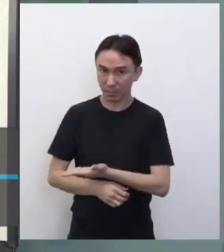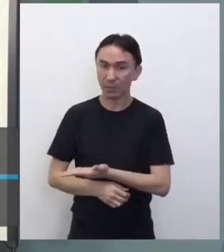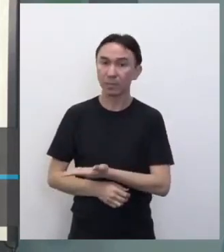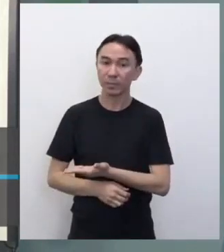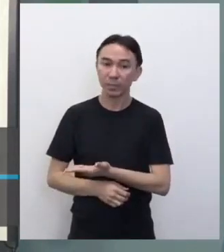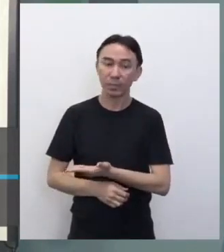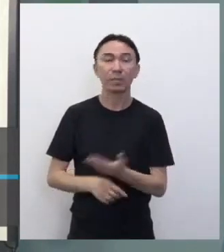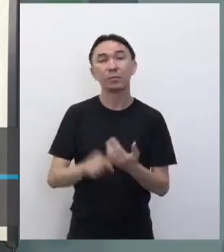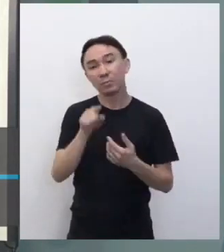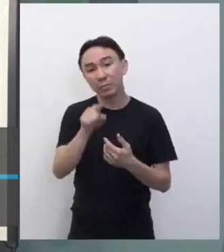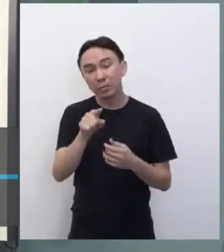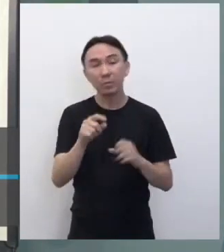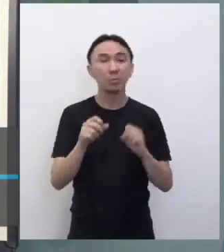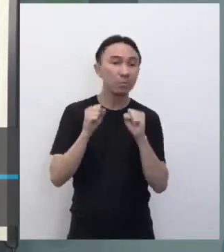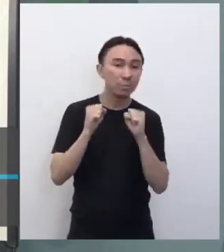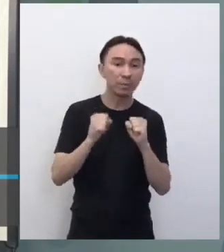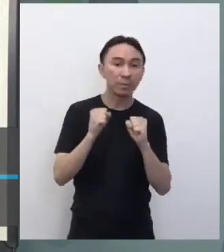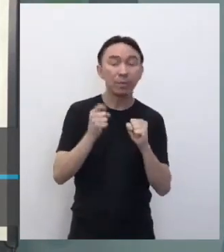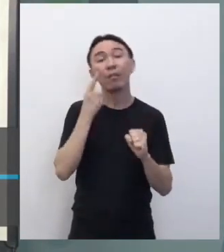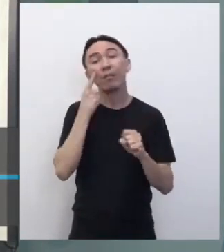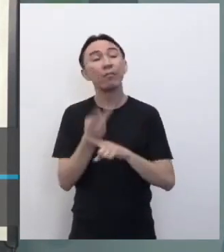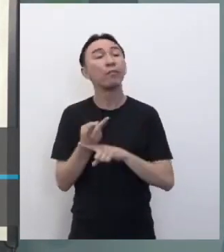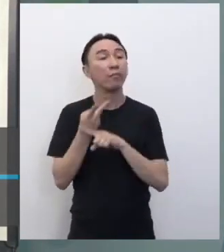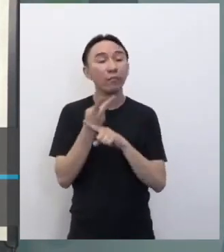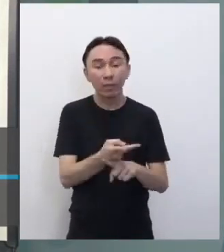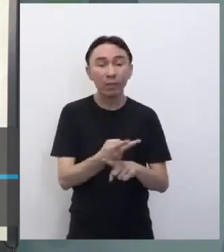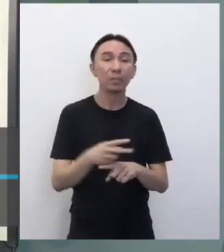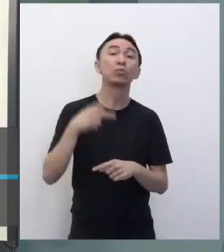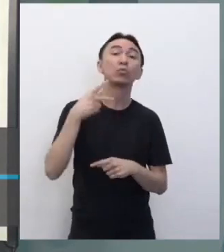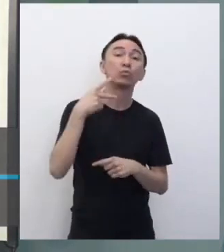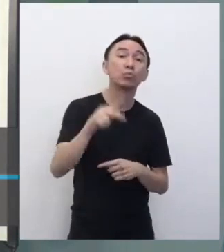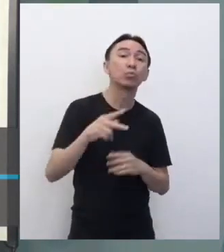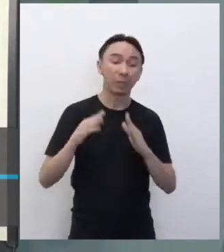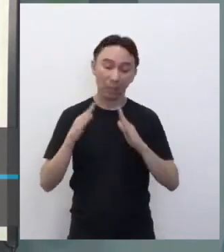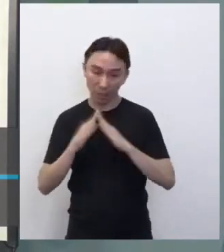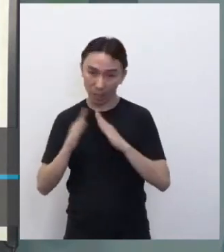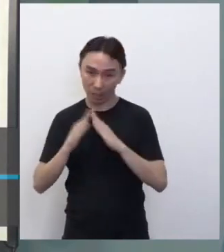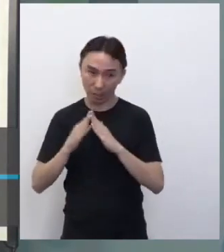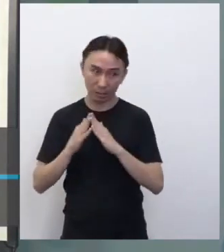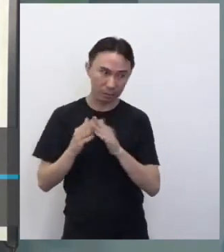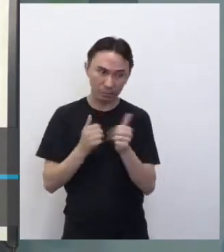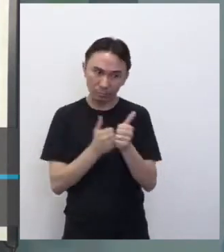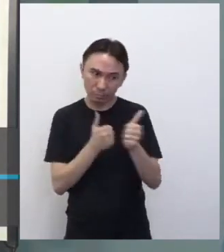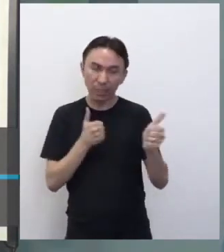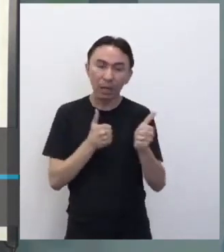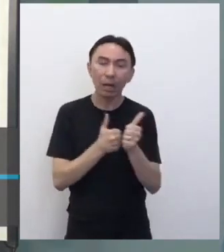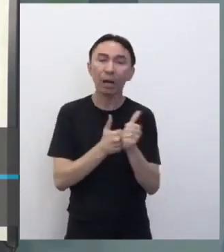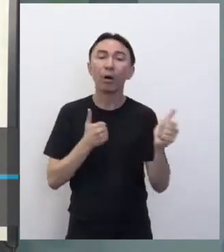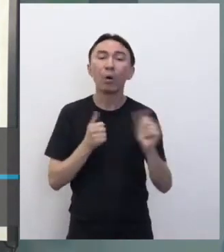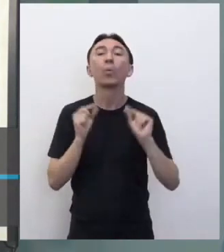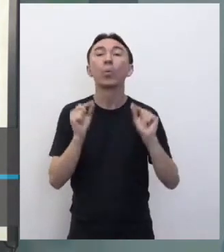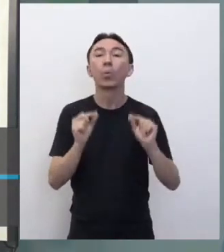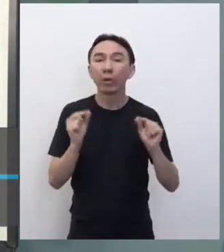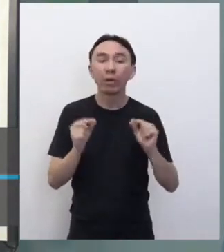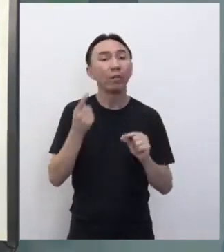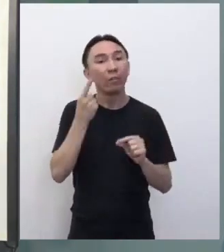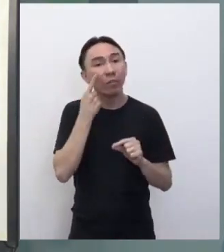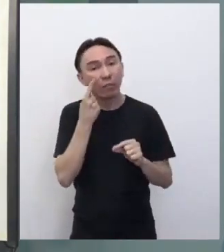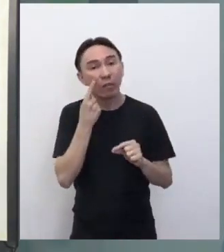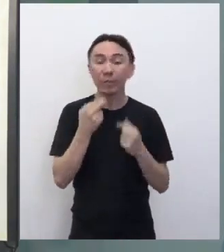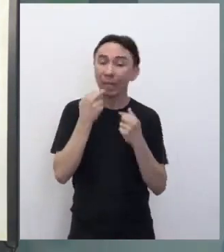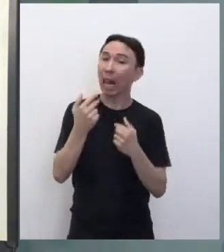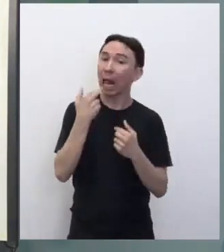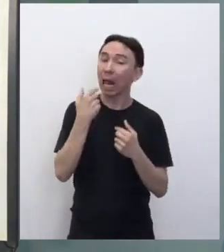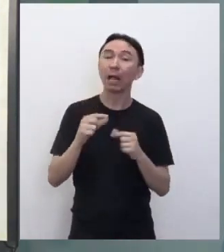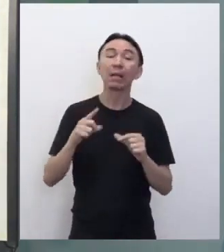E você pode verificar qual é a unidade mais próxima para você, né? E verifica os idiomas que eles têm lá, ok? Então, dá